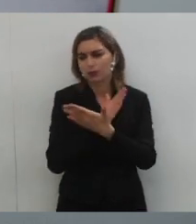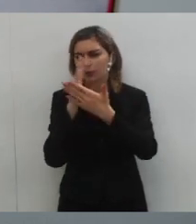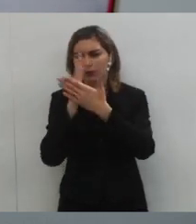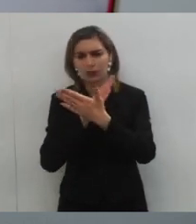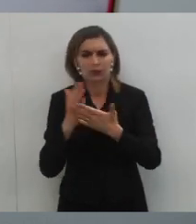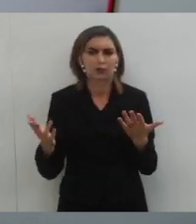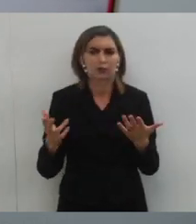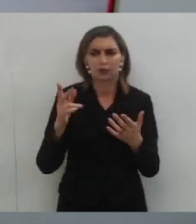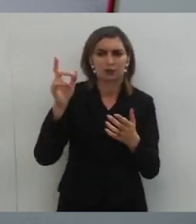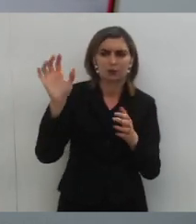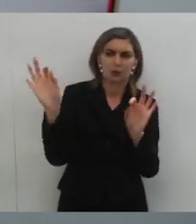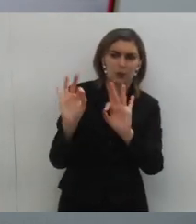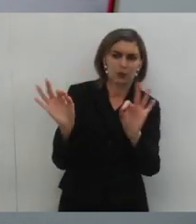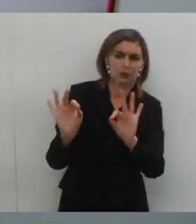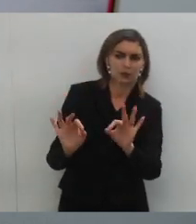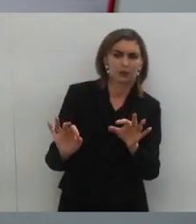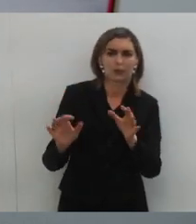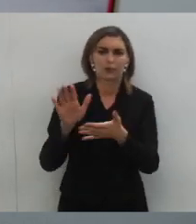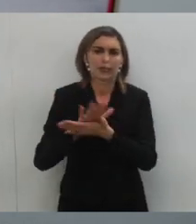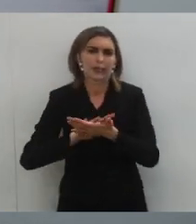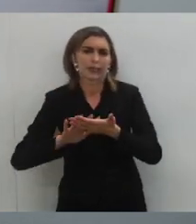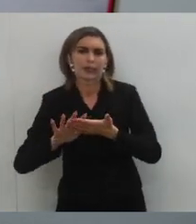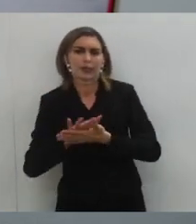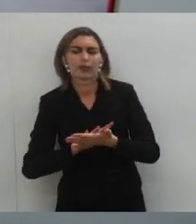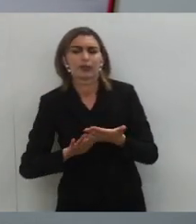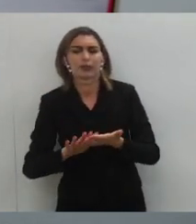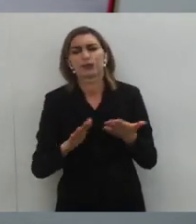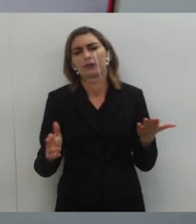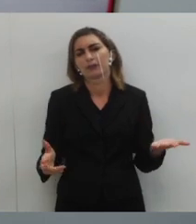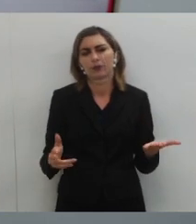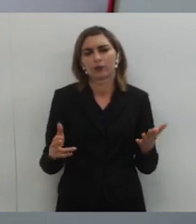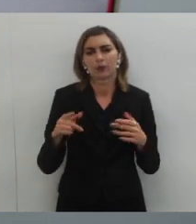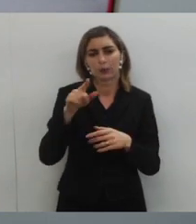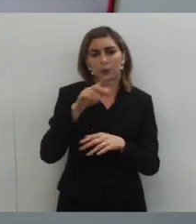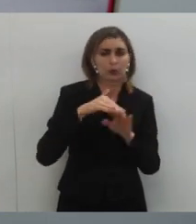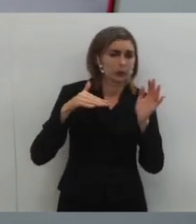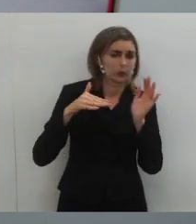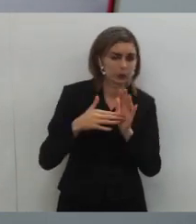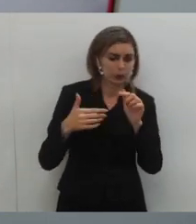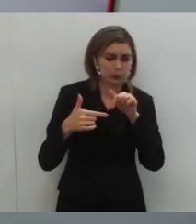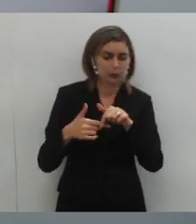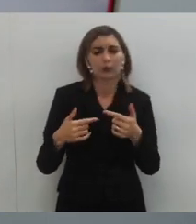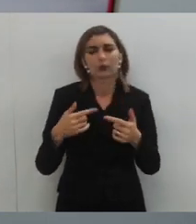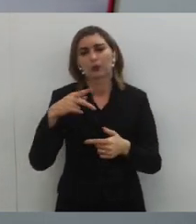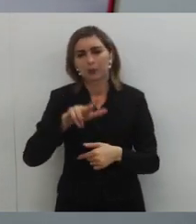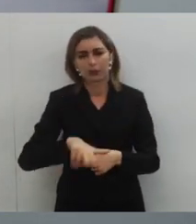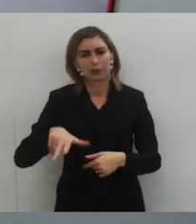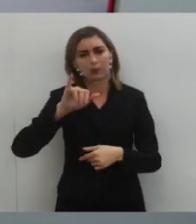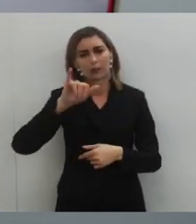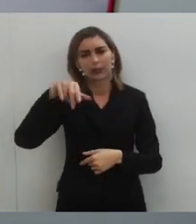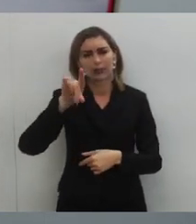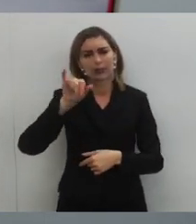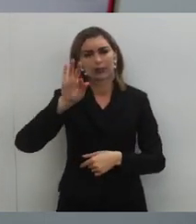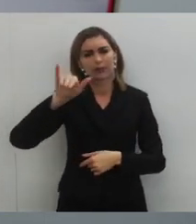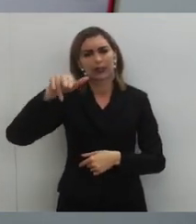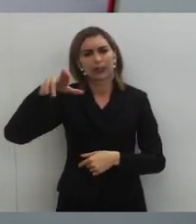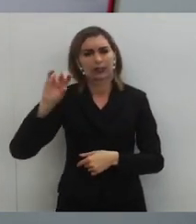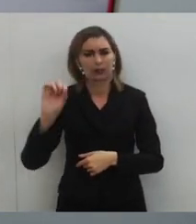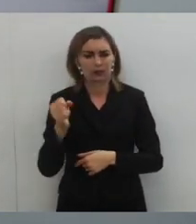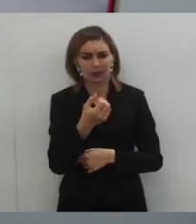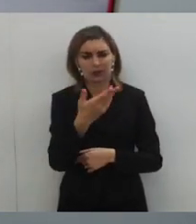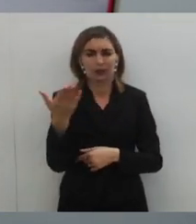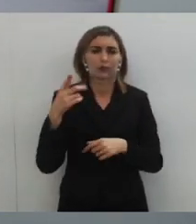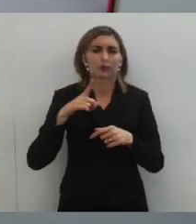alguém, ninguém, nada, né, tudo, né, são pronomes indefinidos, eles